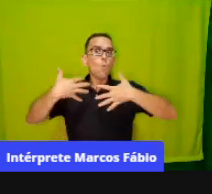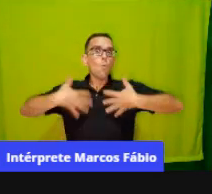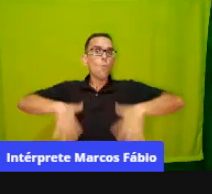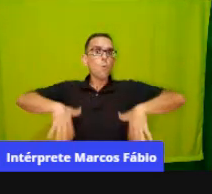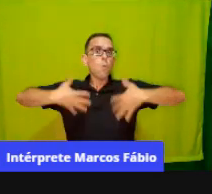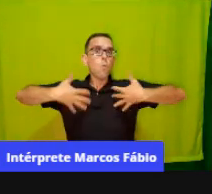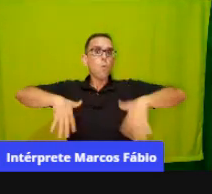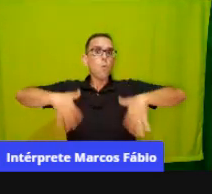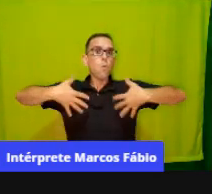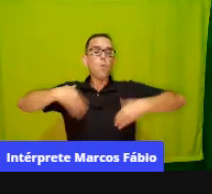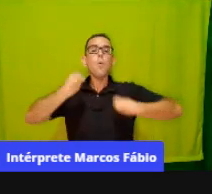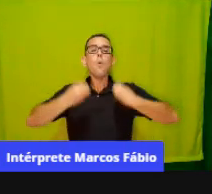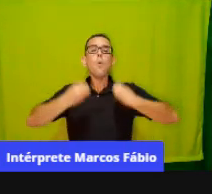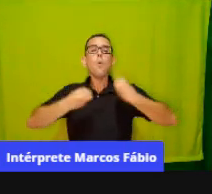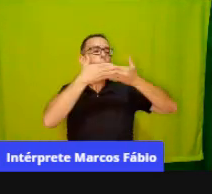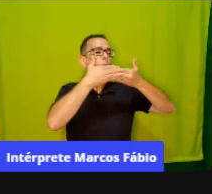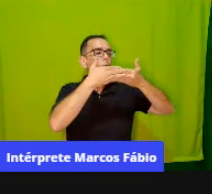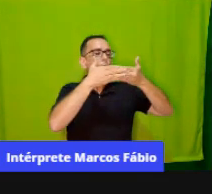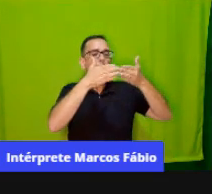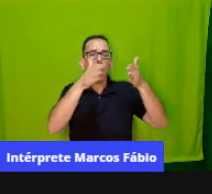como ela é ampla, tá?